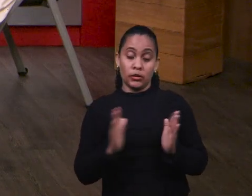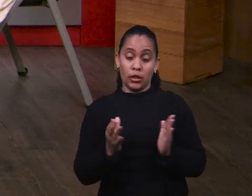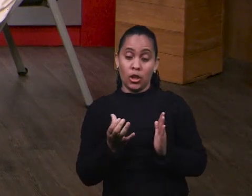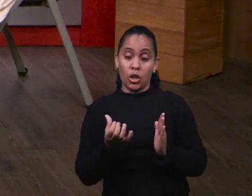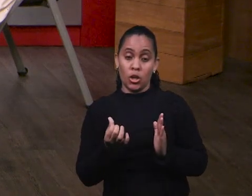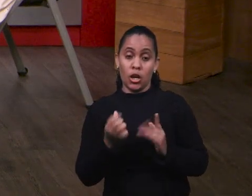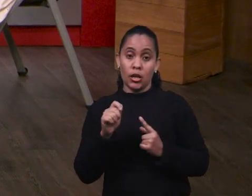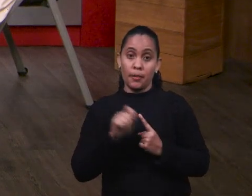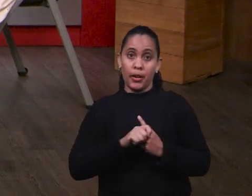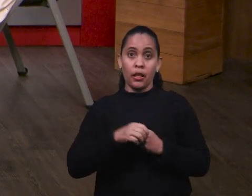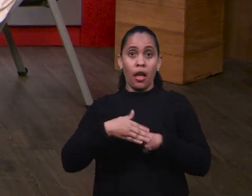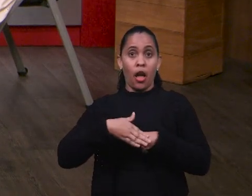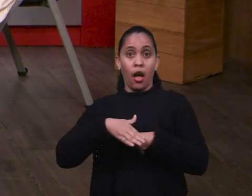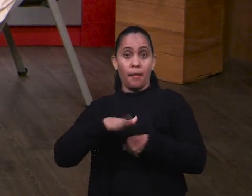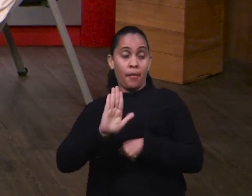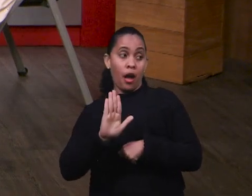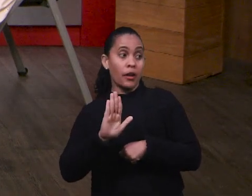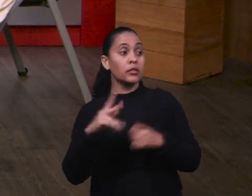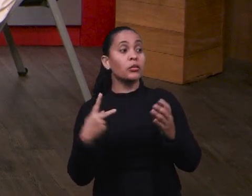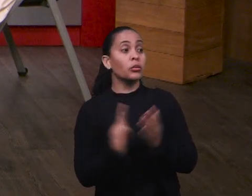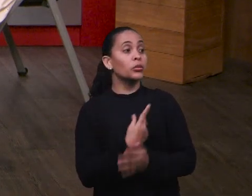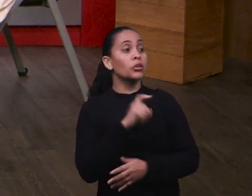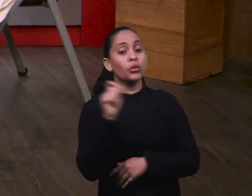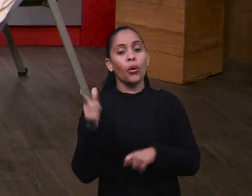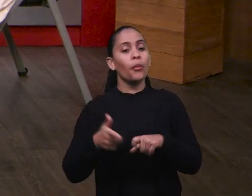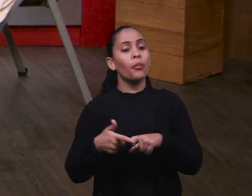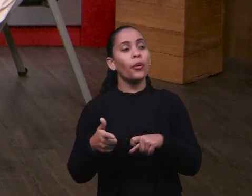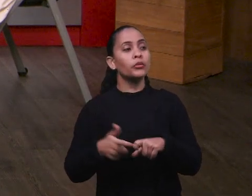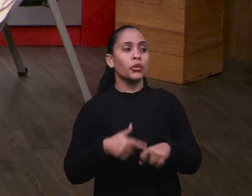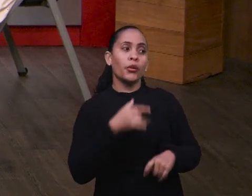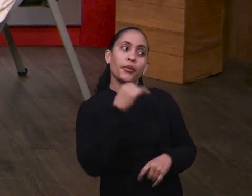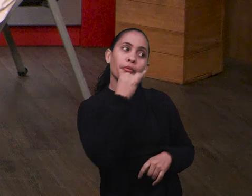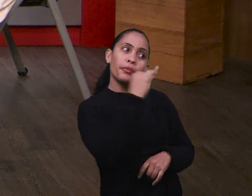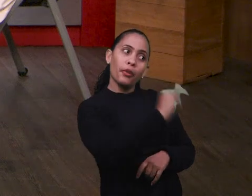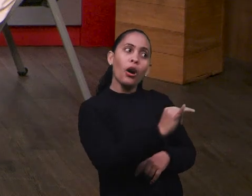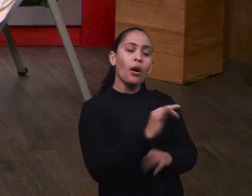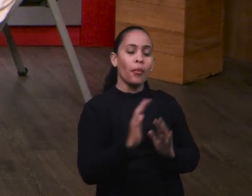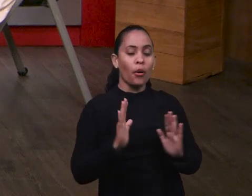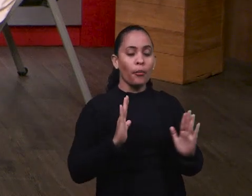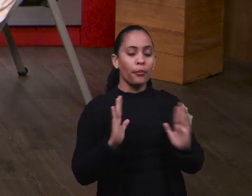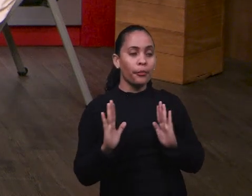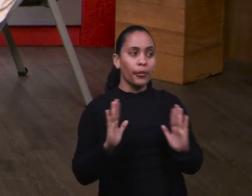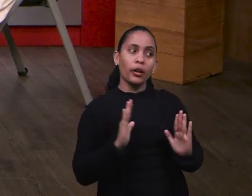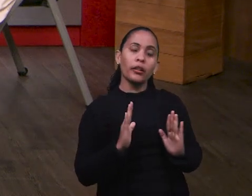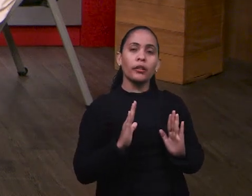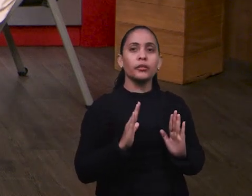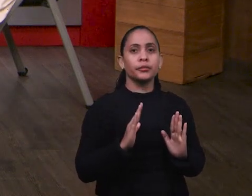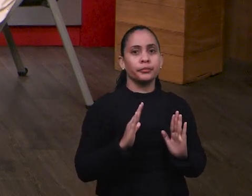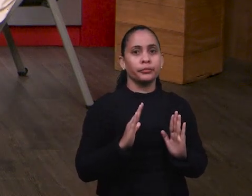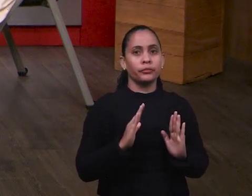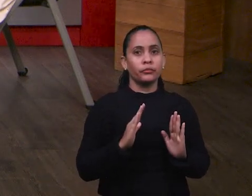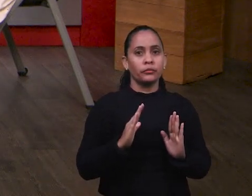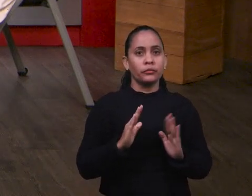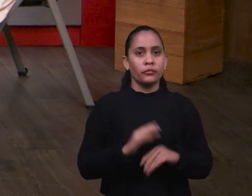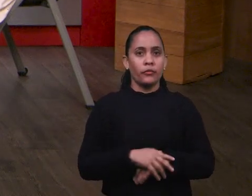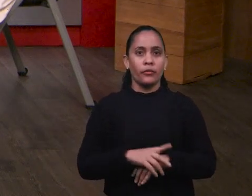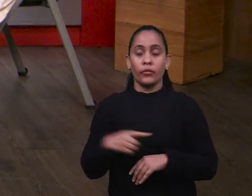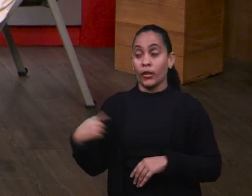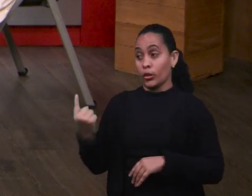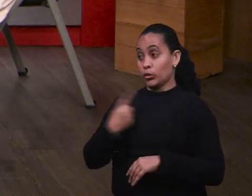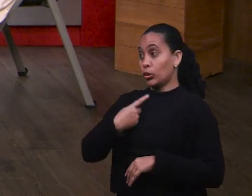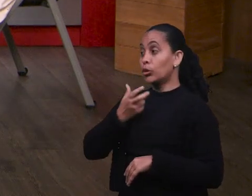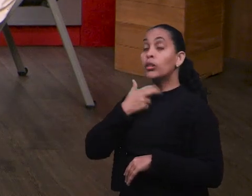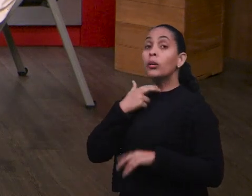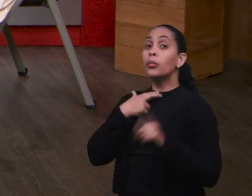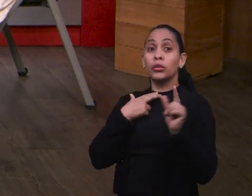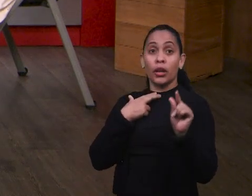canetinhas, o doutor vai, informa, né, a quantidade de tempo e vai a gente acompanhando